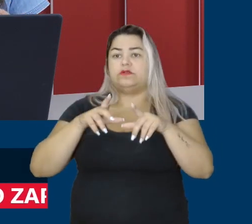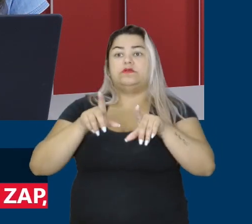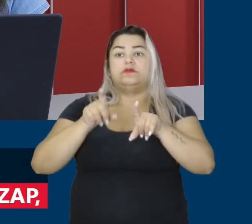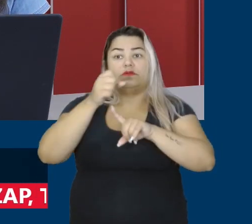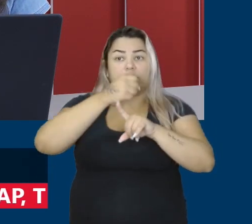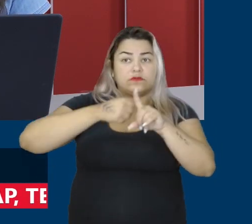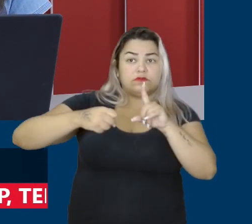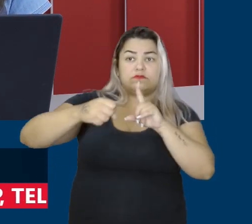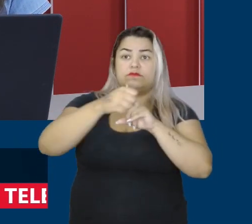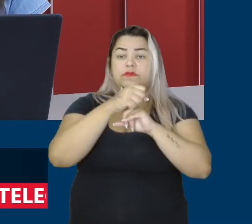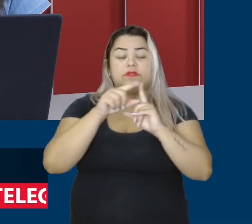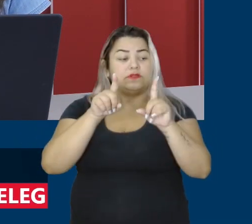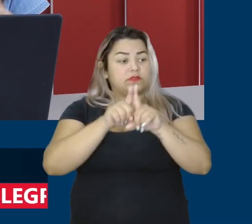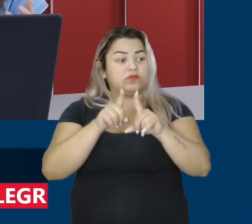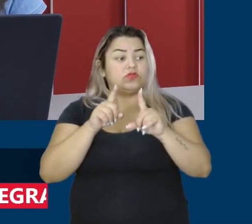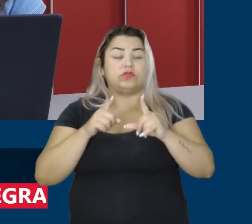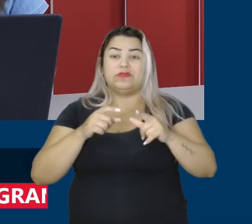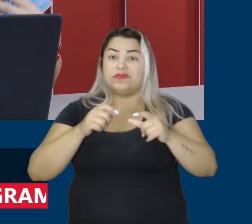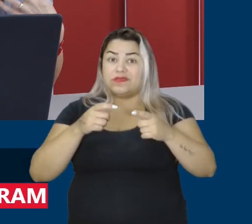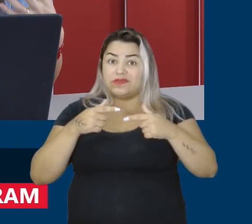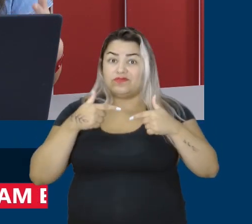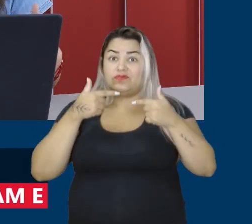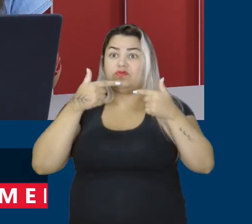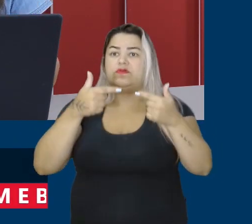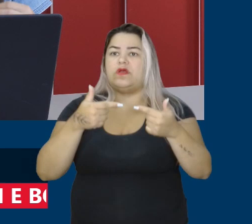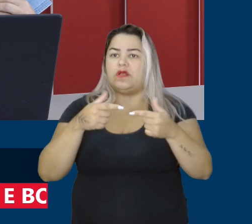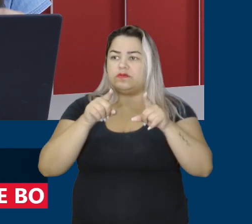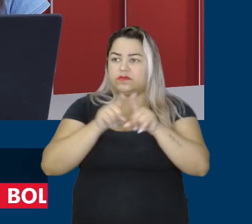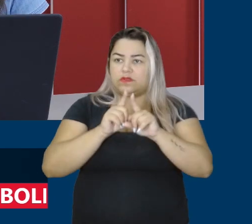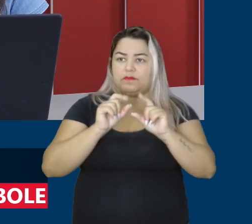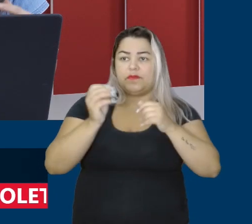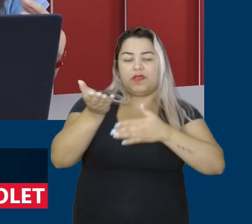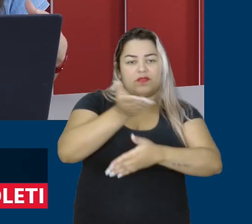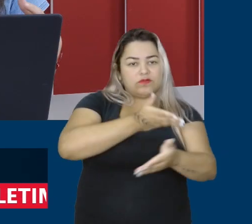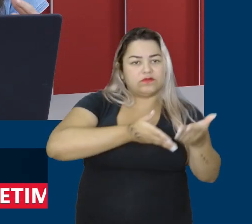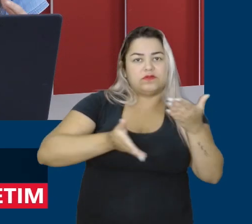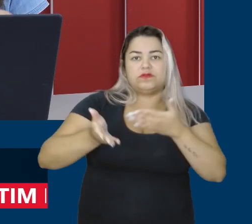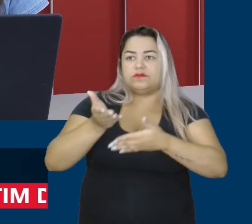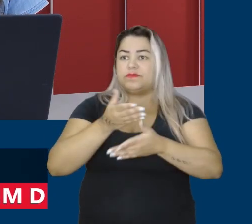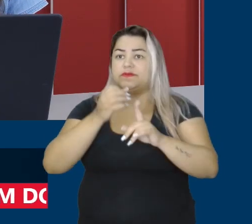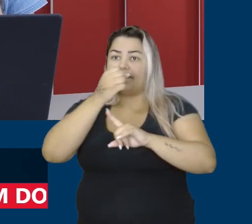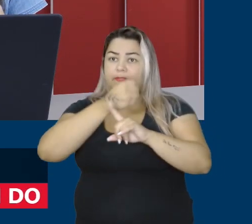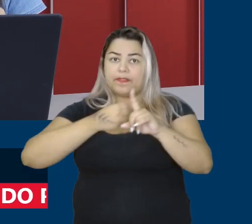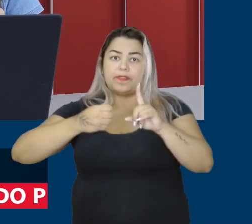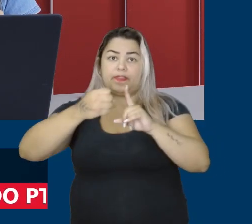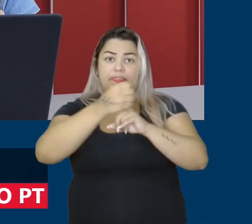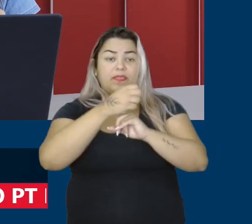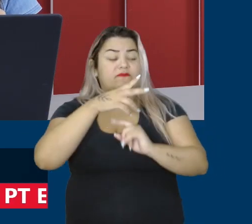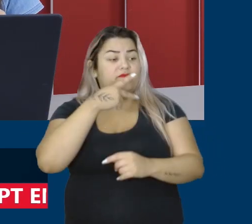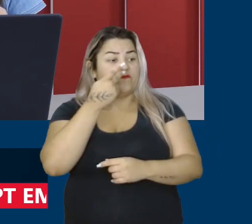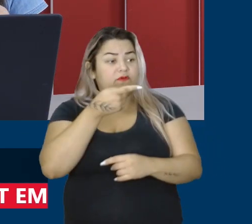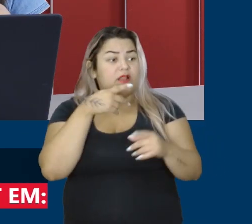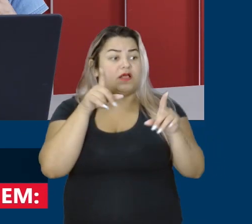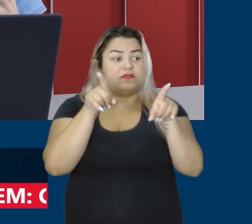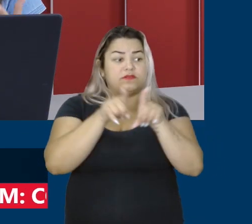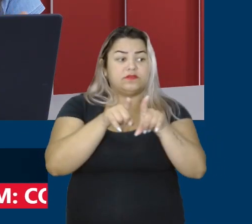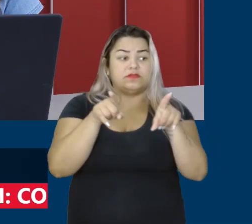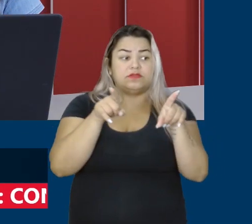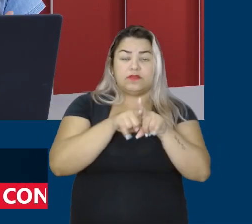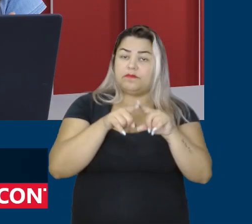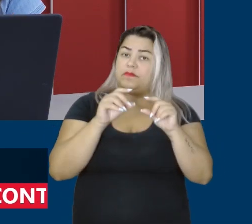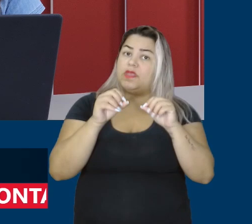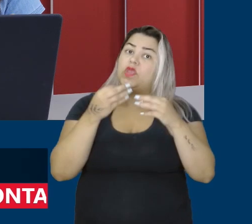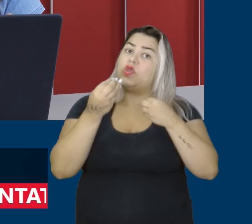uma maneira de você enfrentar o racismo é envolver muitas pastas, né, muitos atores sociais. Queria que o senhor comentasse essa